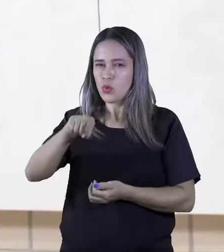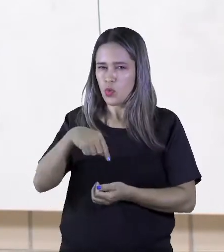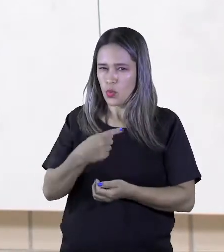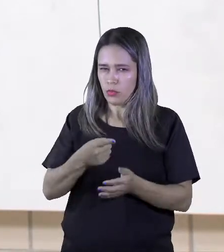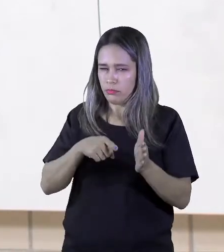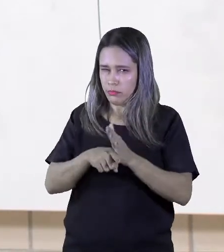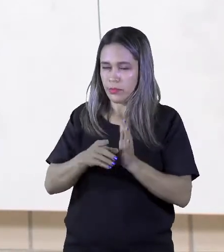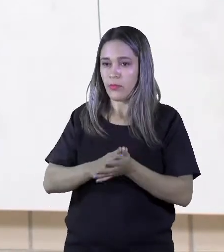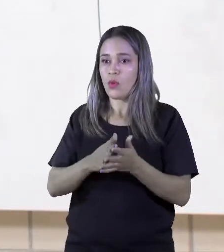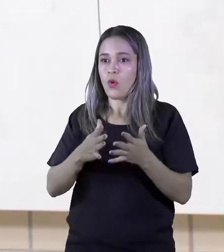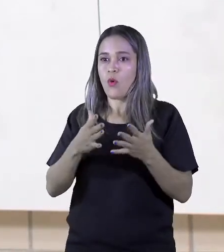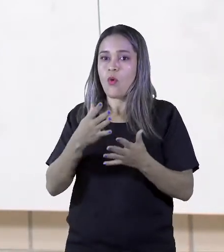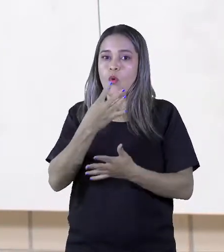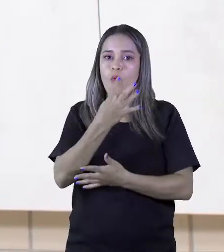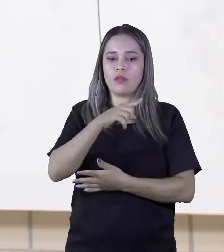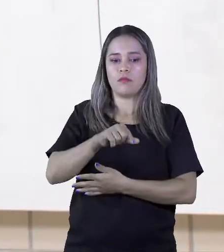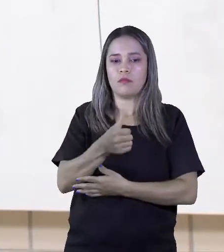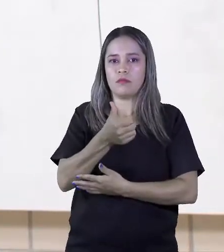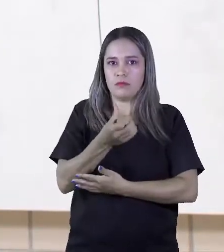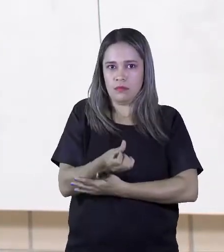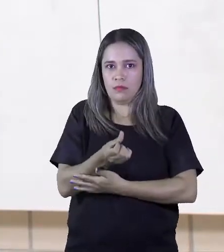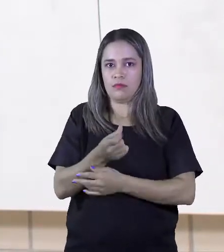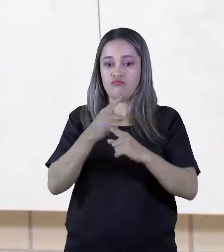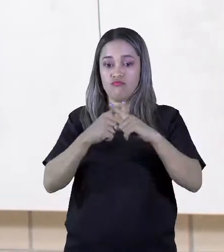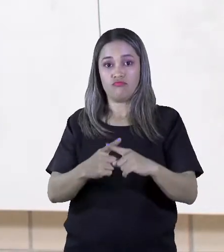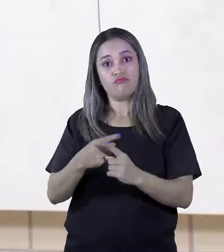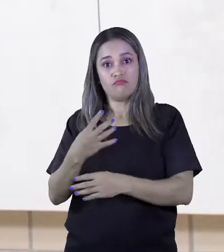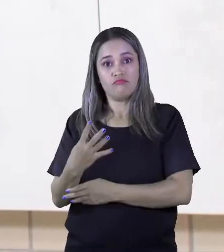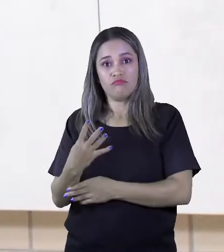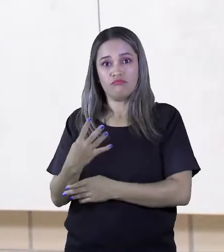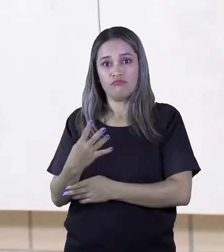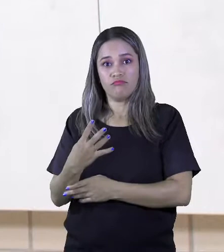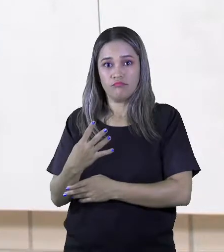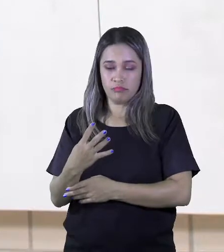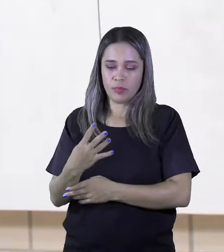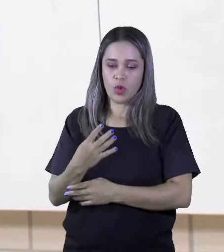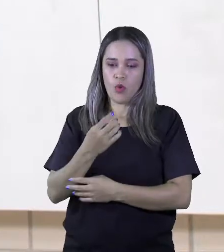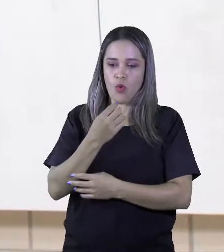problema. 4,16 vezes 4. Então,